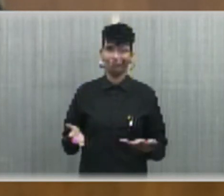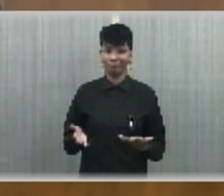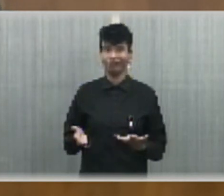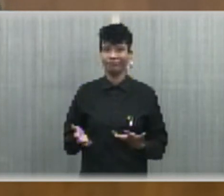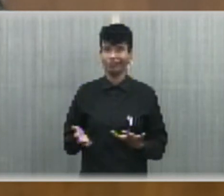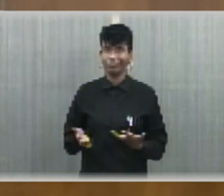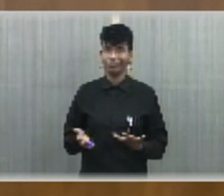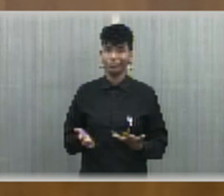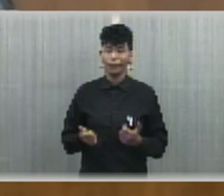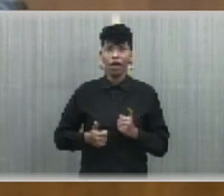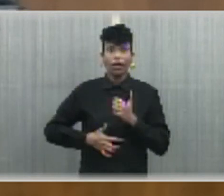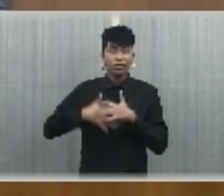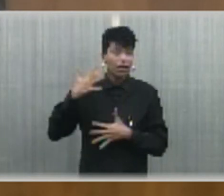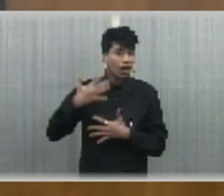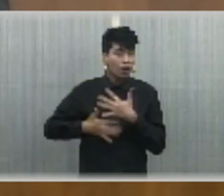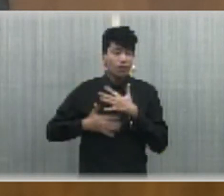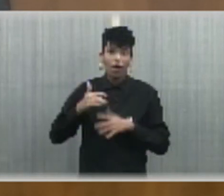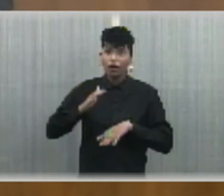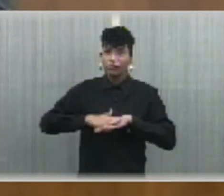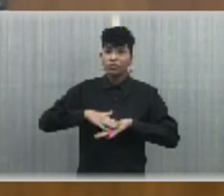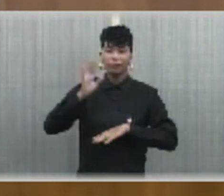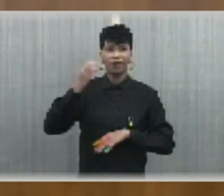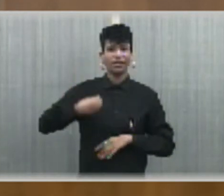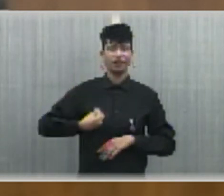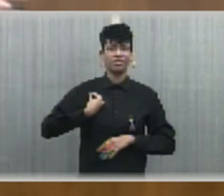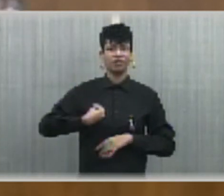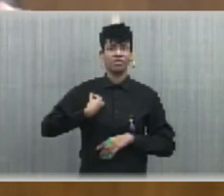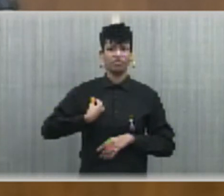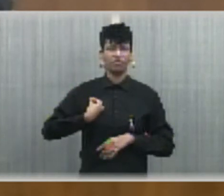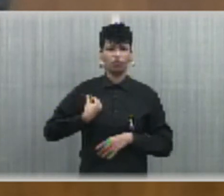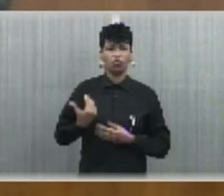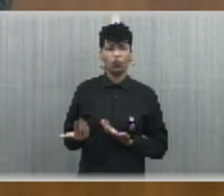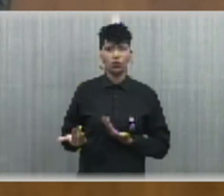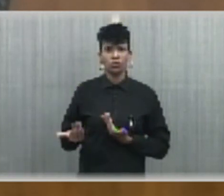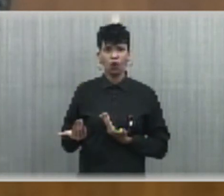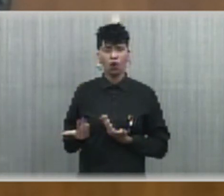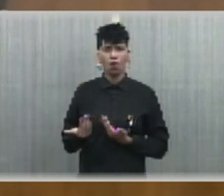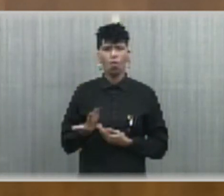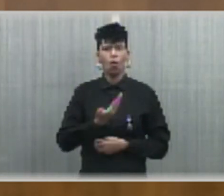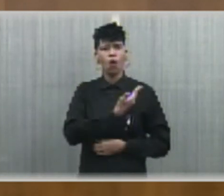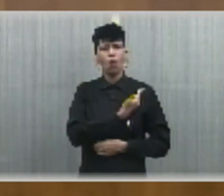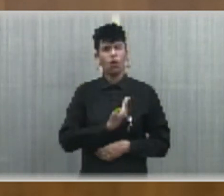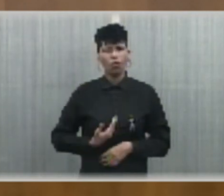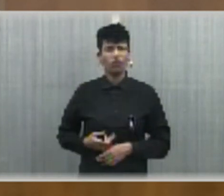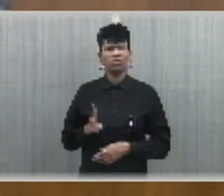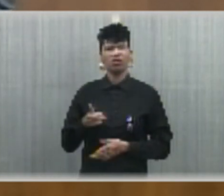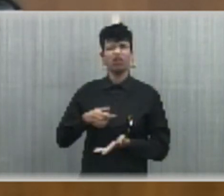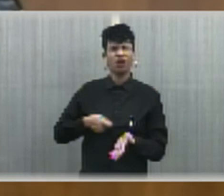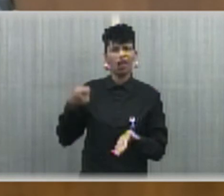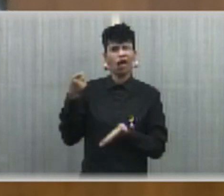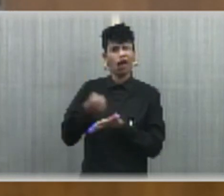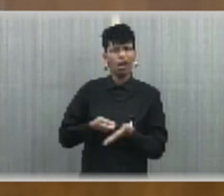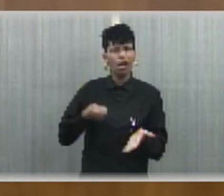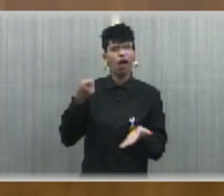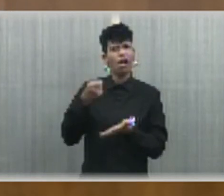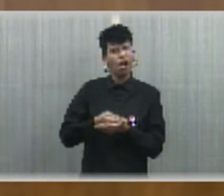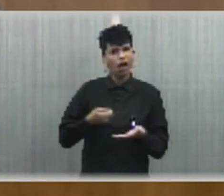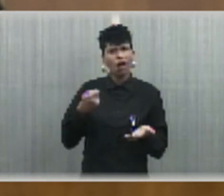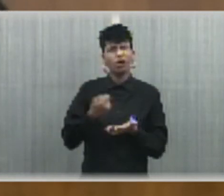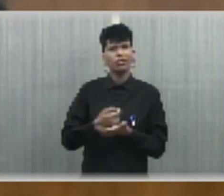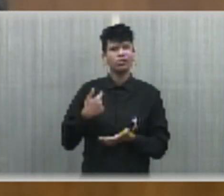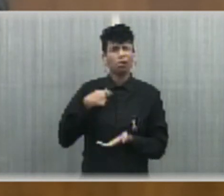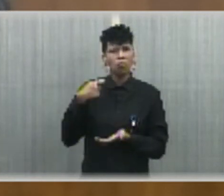jovem, a essa família. E o governo entra ano e sai ano, a gente briga aqui, briga pela